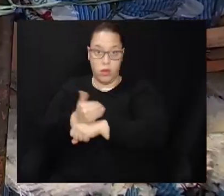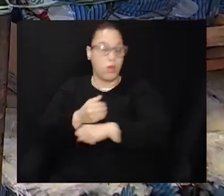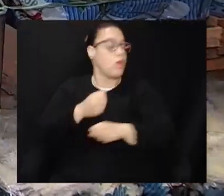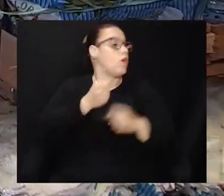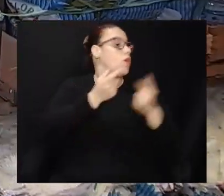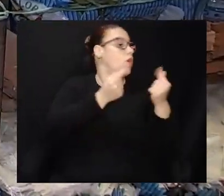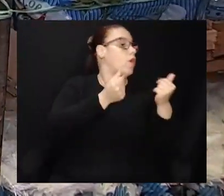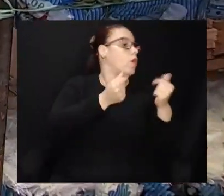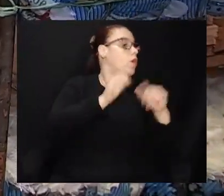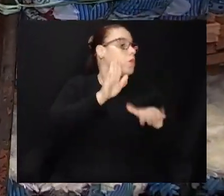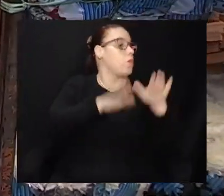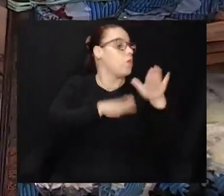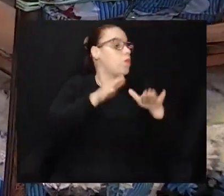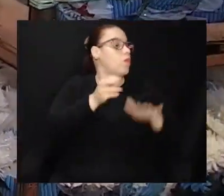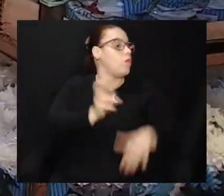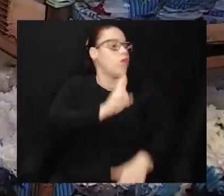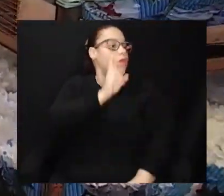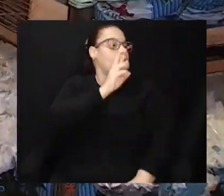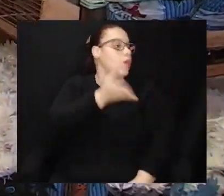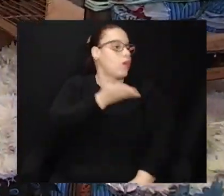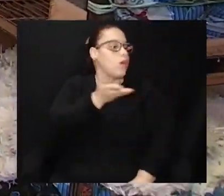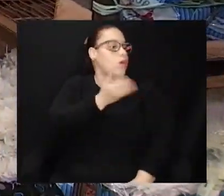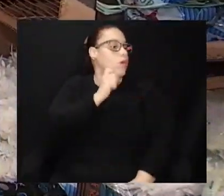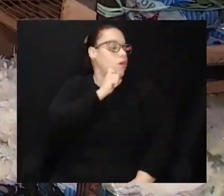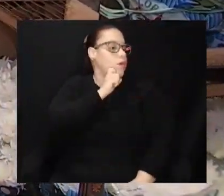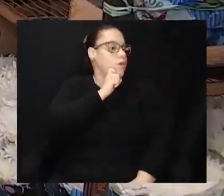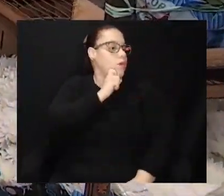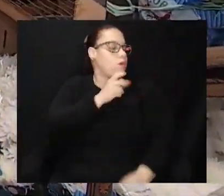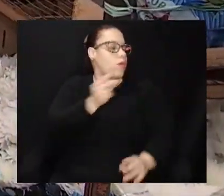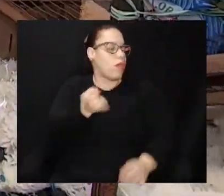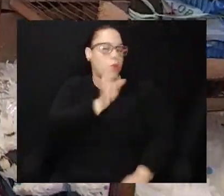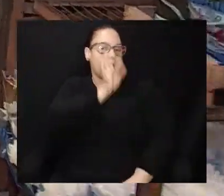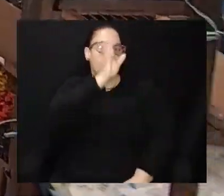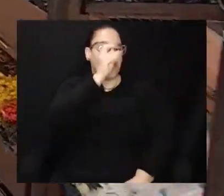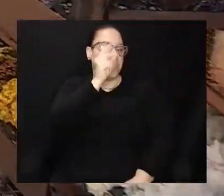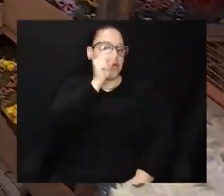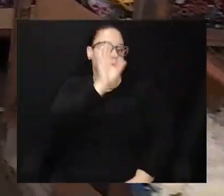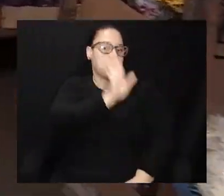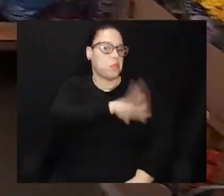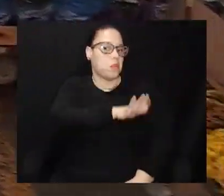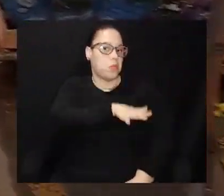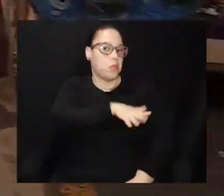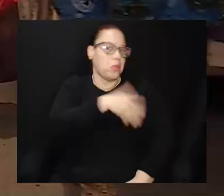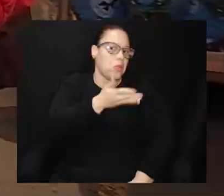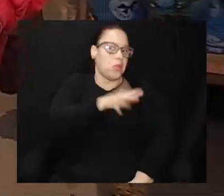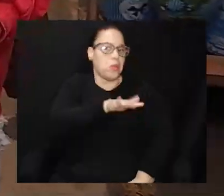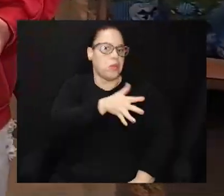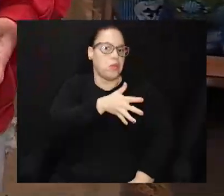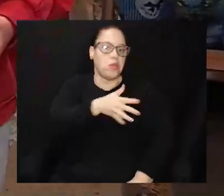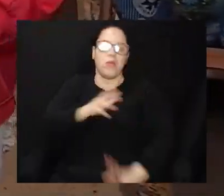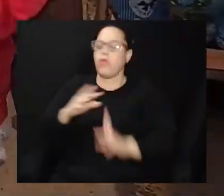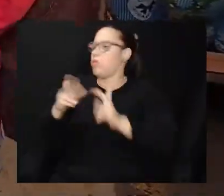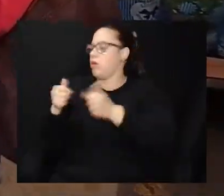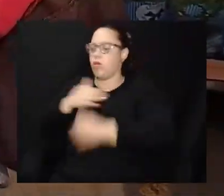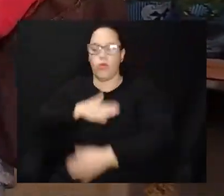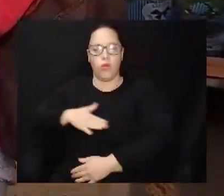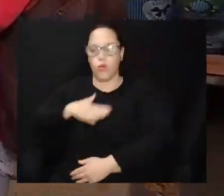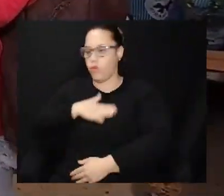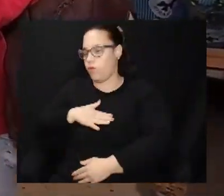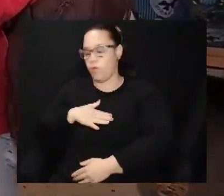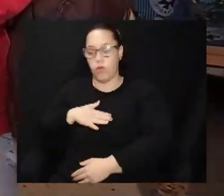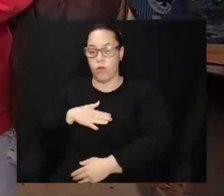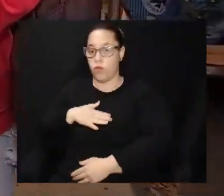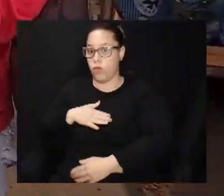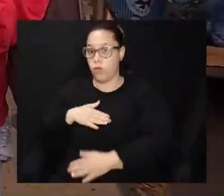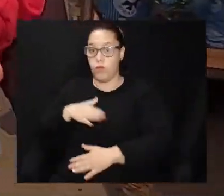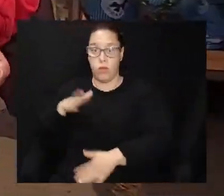relação aos preços, como que os preços estão? Tá mais caro, tá mais barato? Tem para todo gosto, certo? Alguns